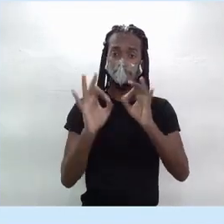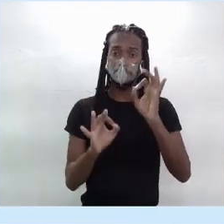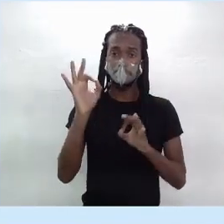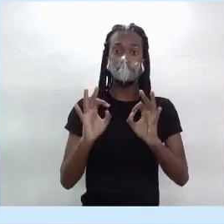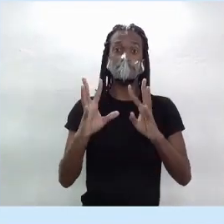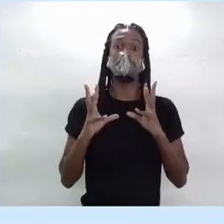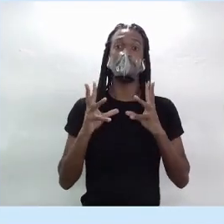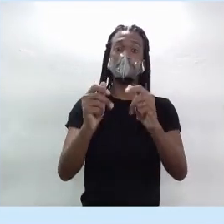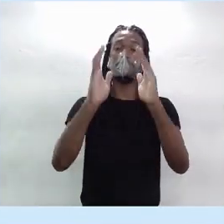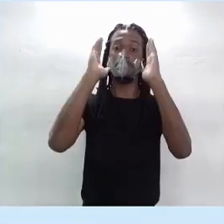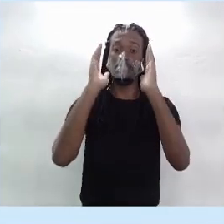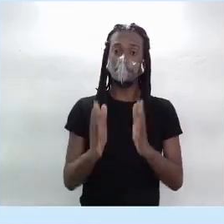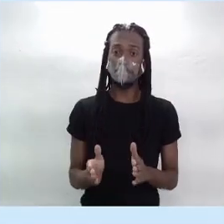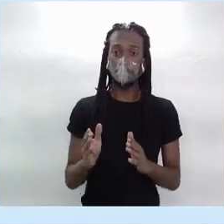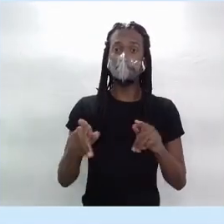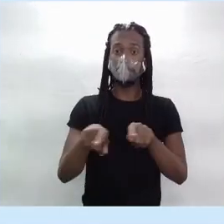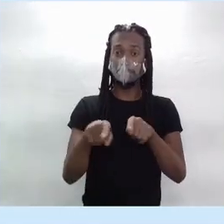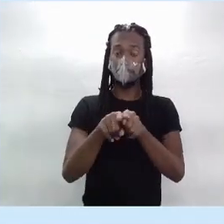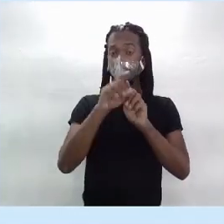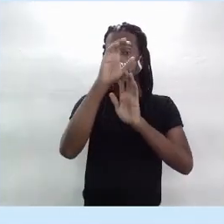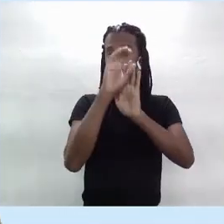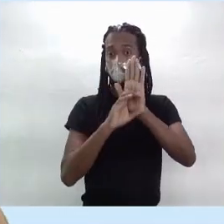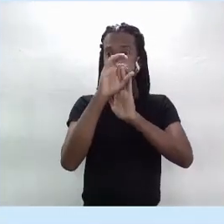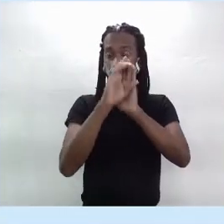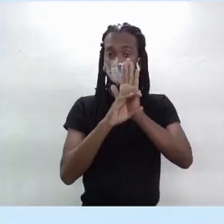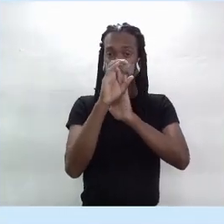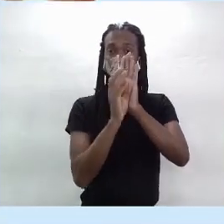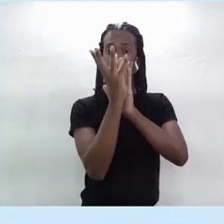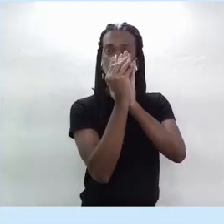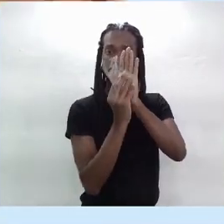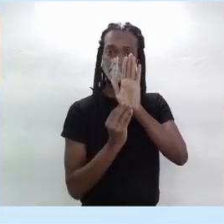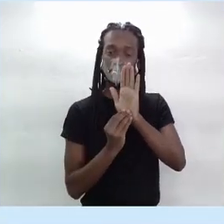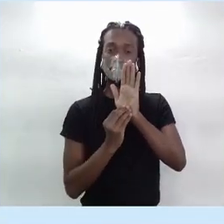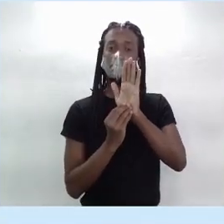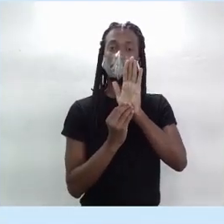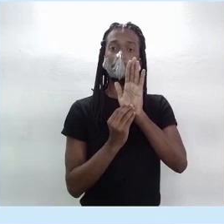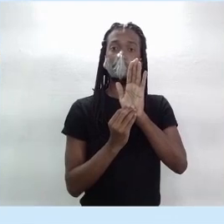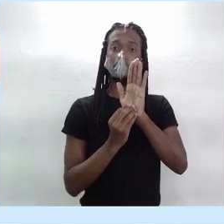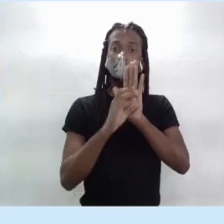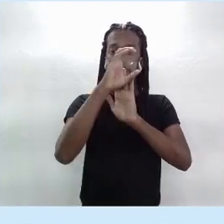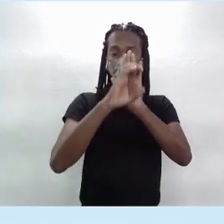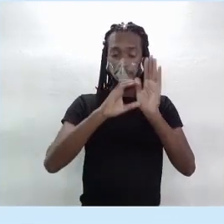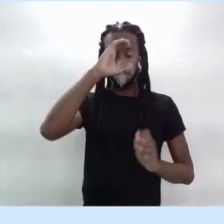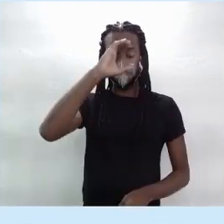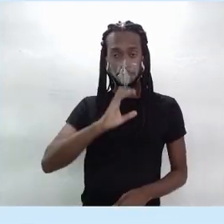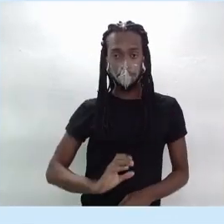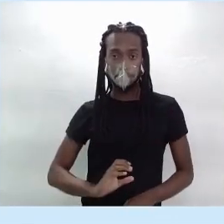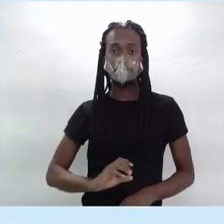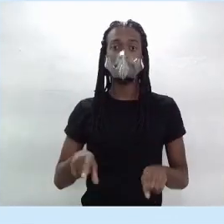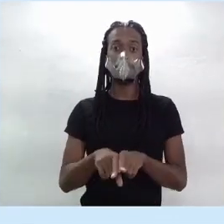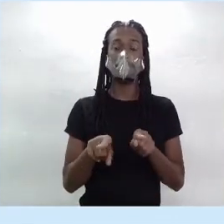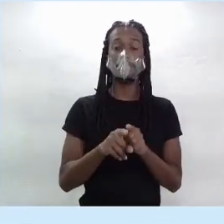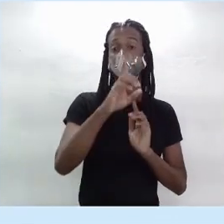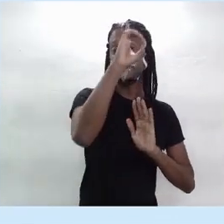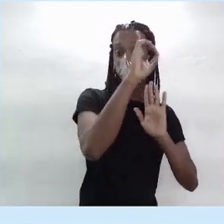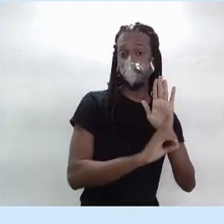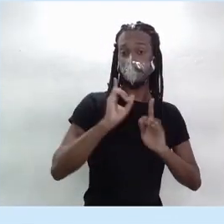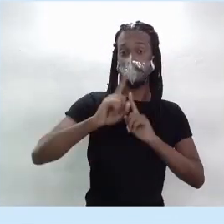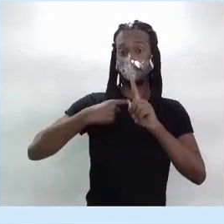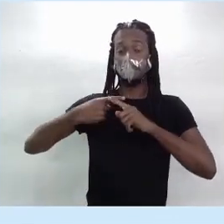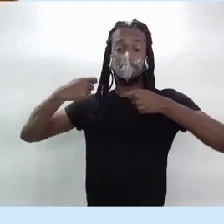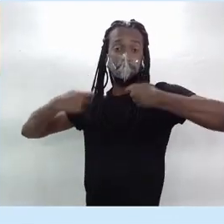dessa Constituição, que eu já falei que é a Constituição Cidadã, os direitos e os deveres